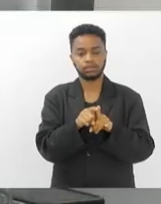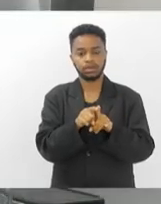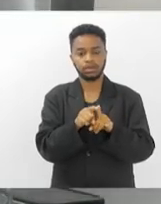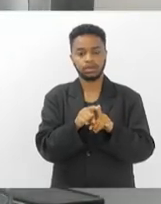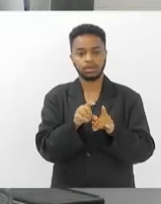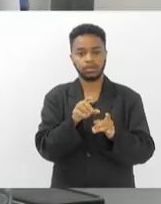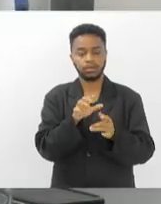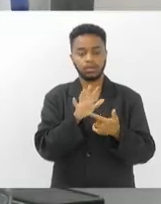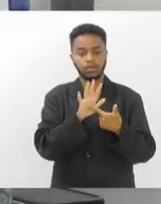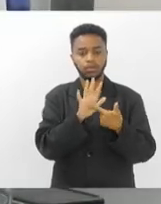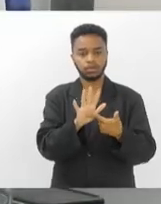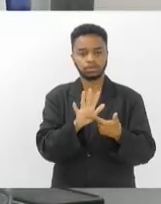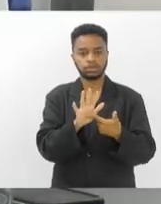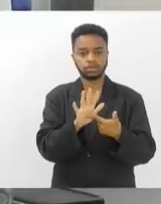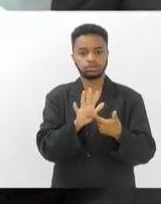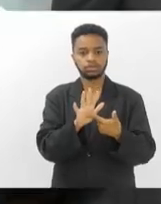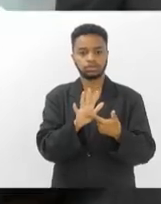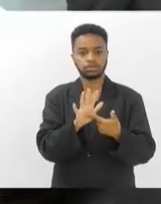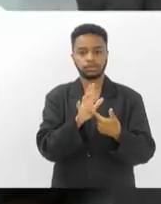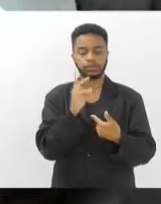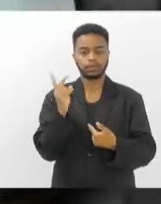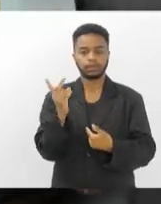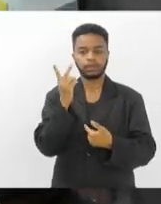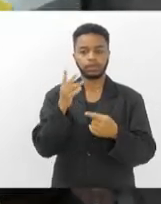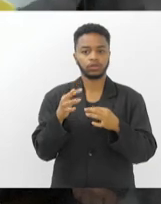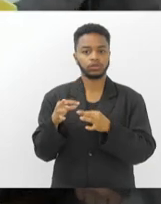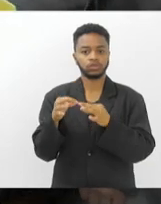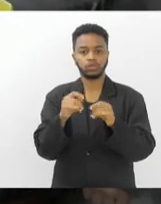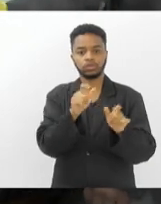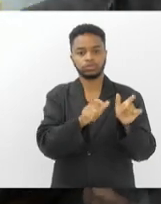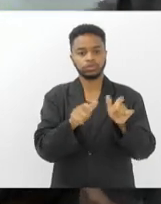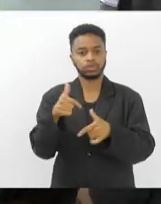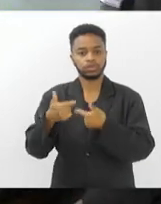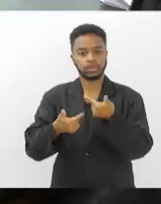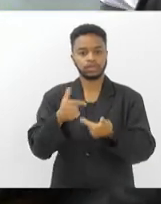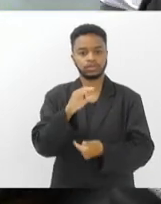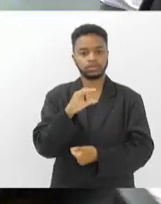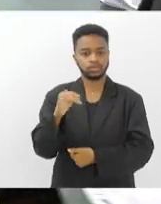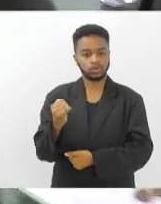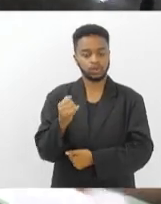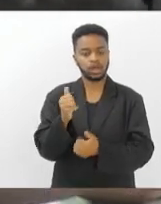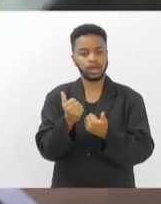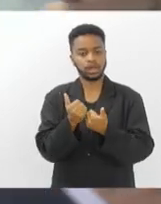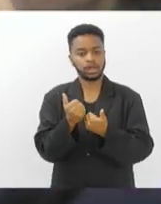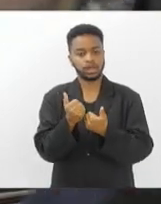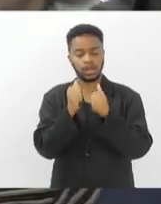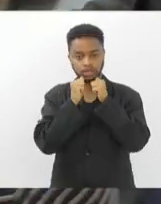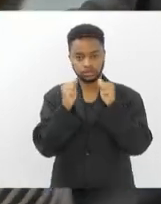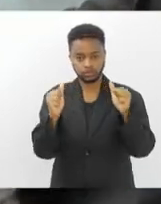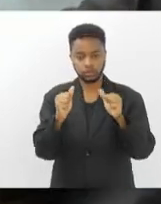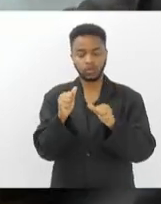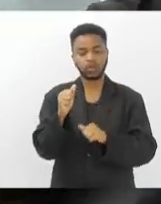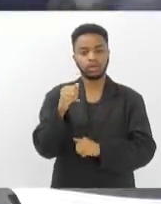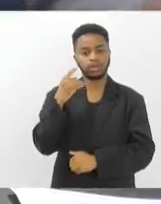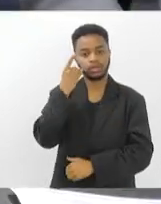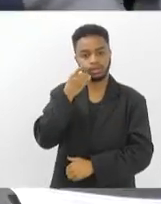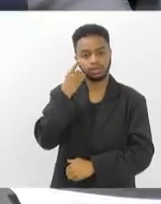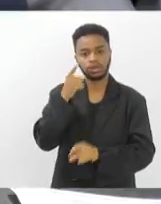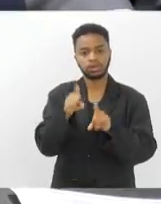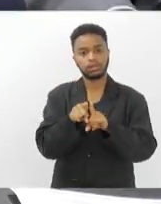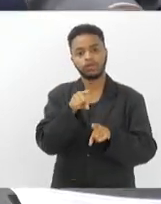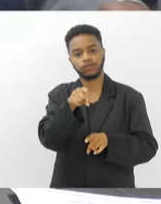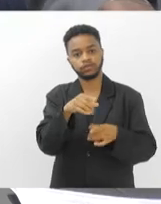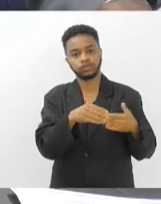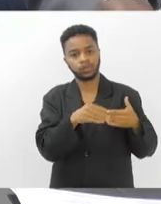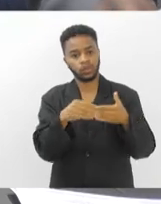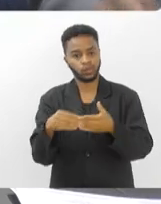reconhecimento todos aqui da CCJ, os assessores, os deputados, Vossa Excelência que conduziu. Obrigado, meu